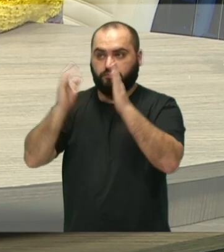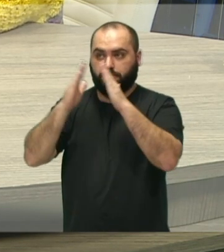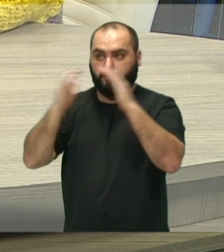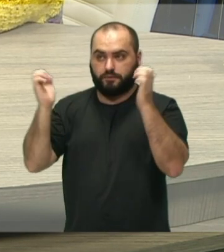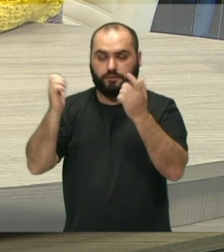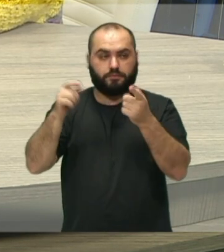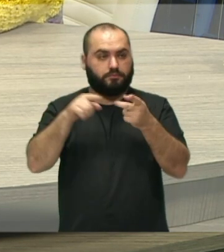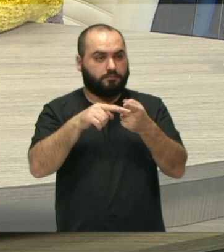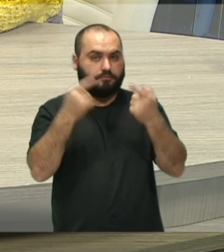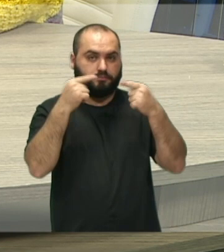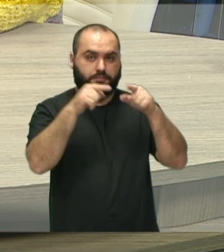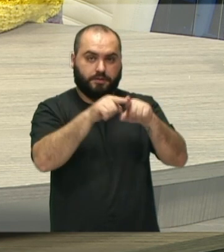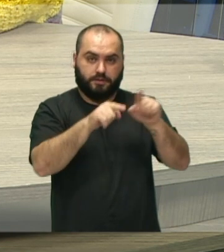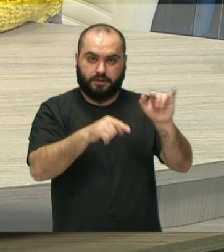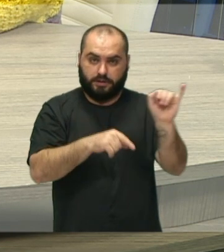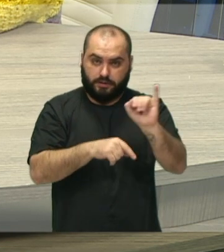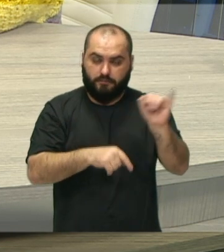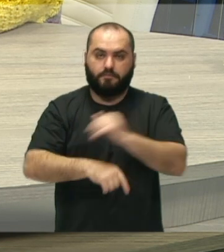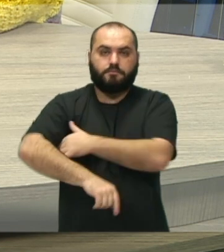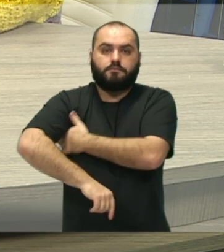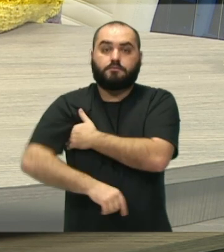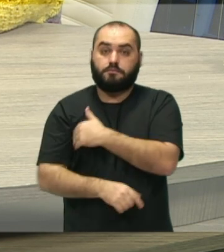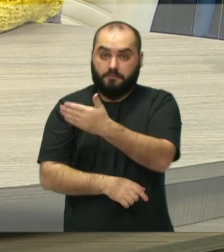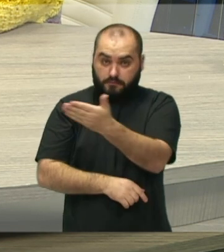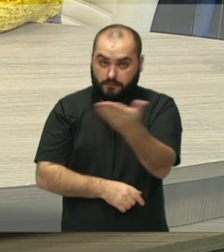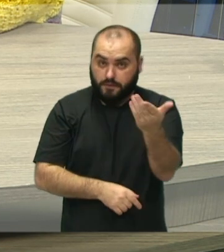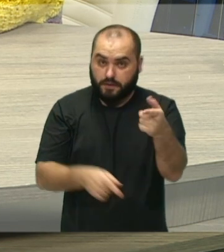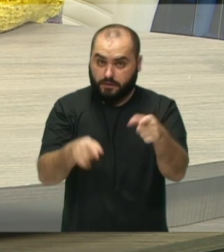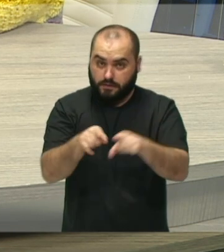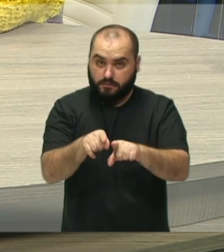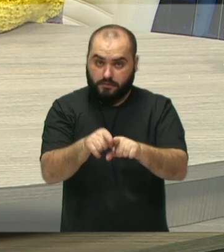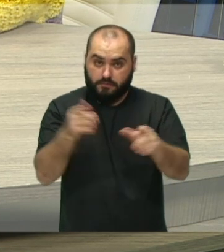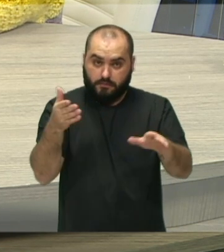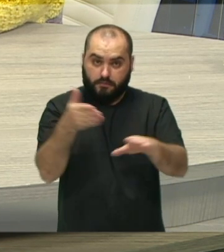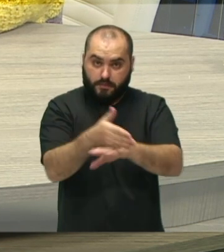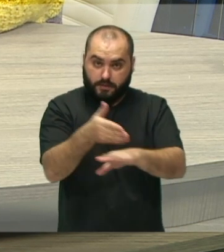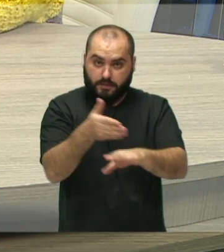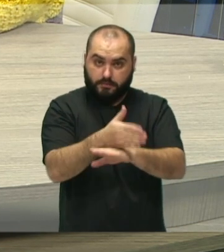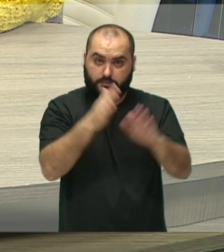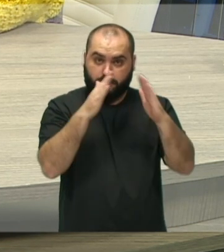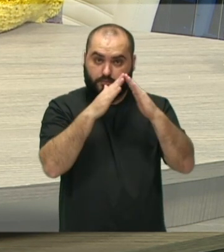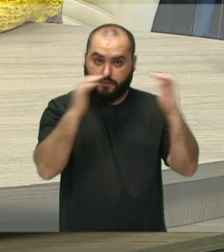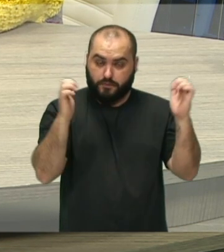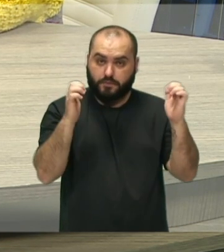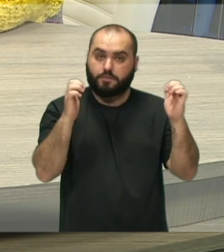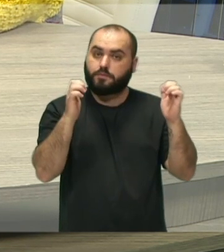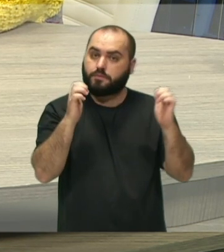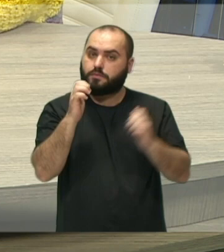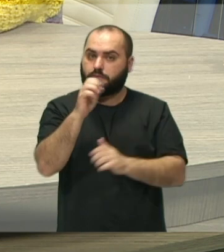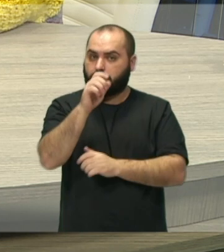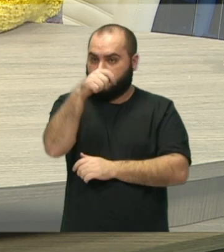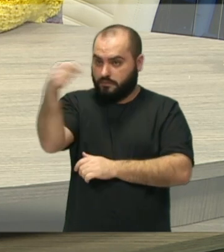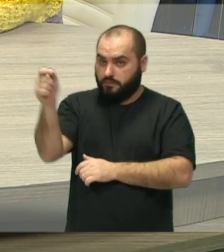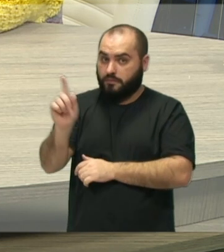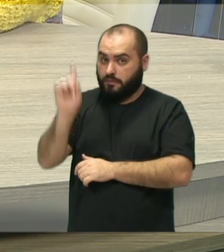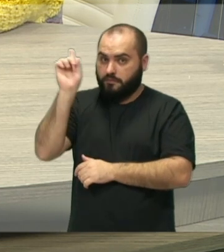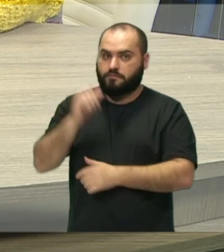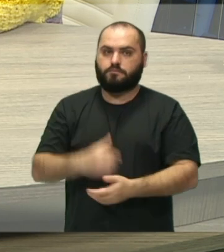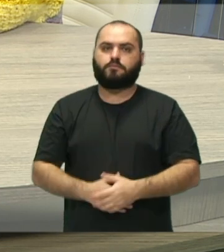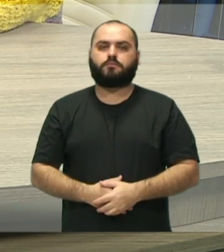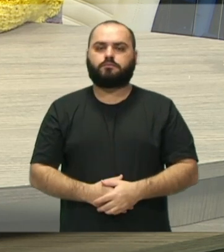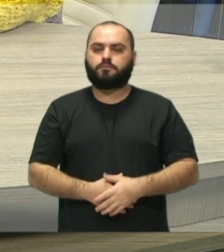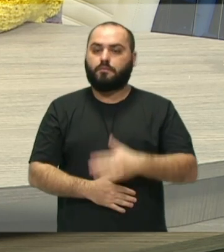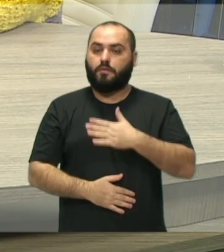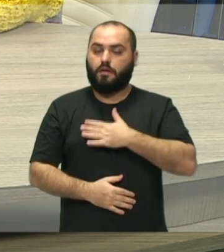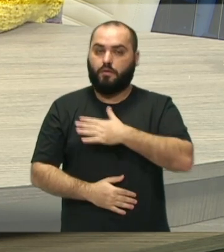Itajaí. Você também é participante do Observatório Social de Brusque? Como é que é isso aí? Eu sou voluntário do